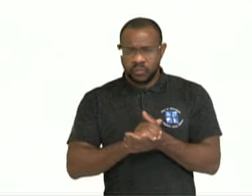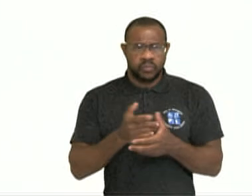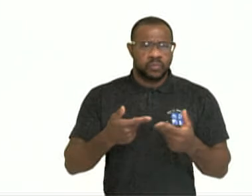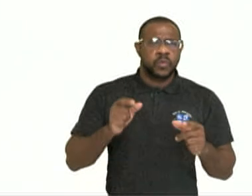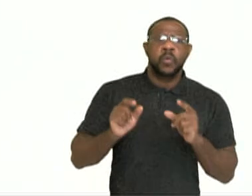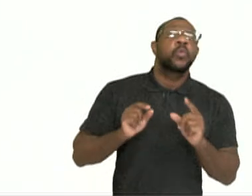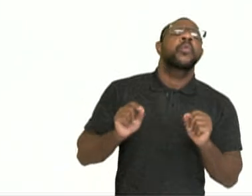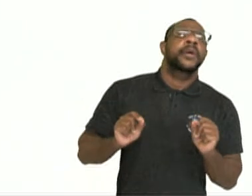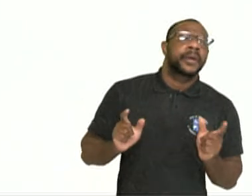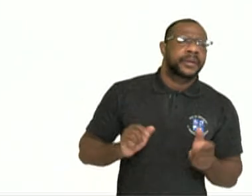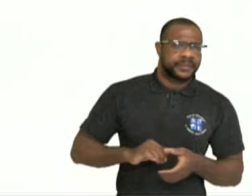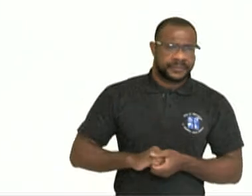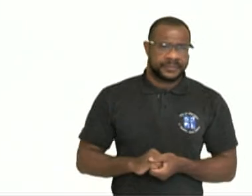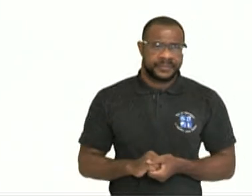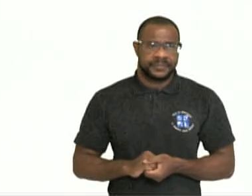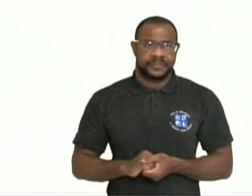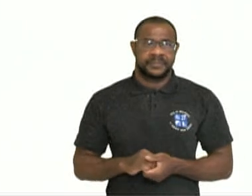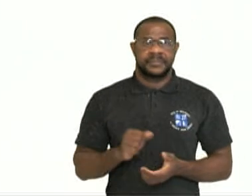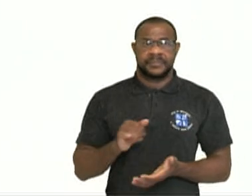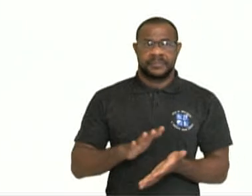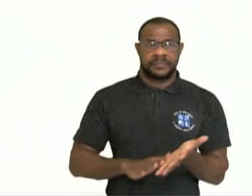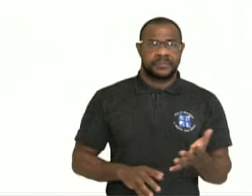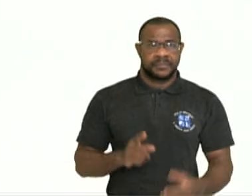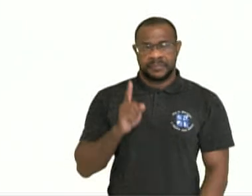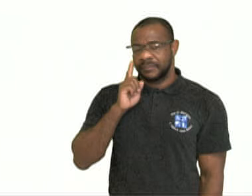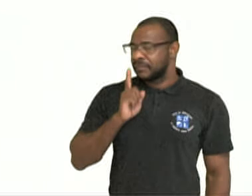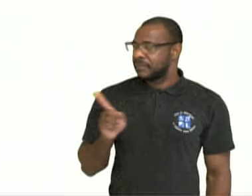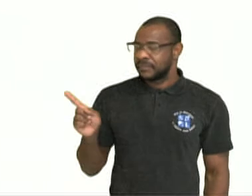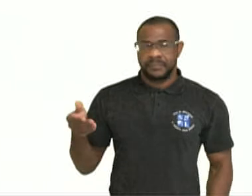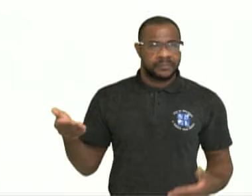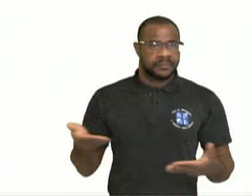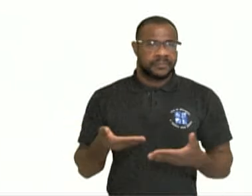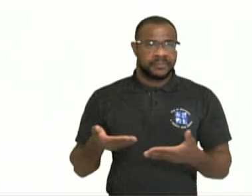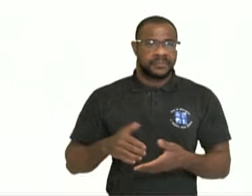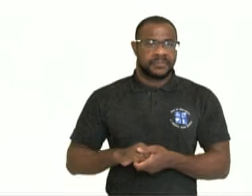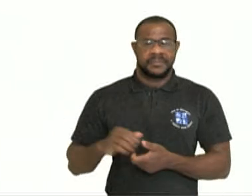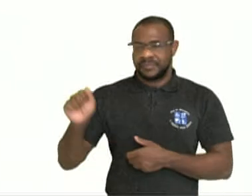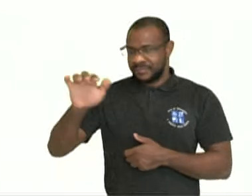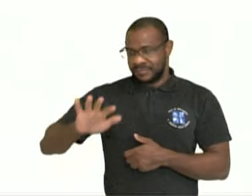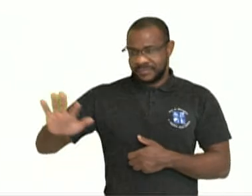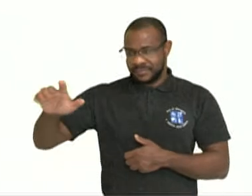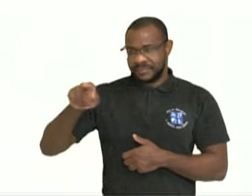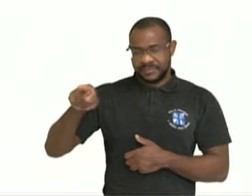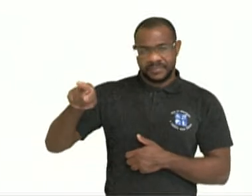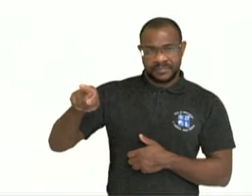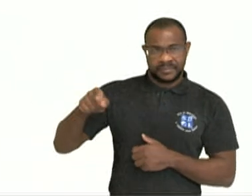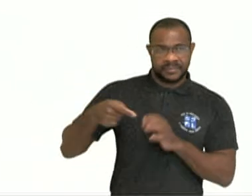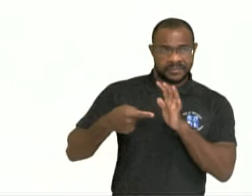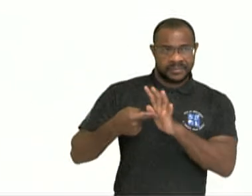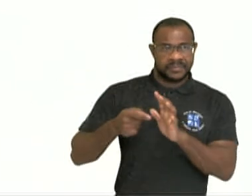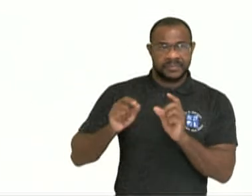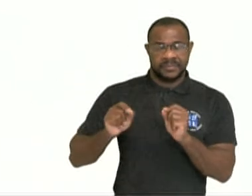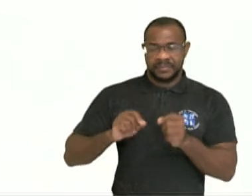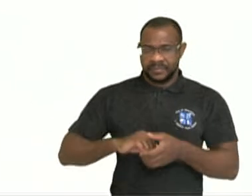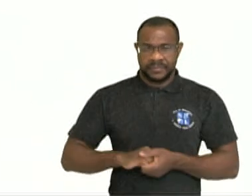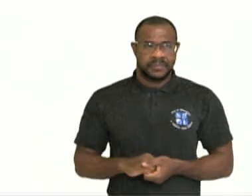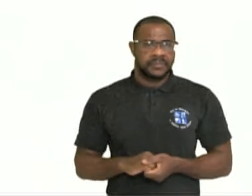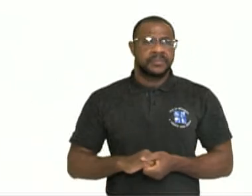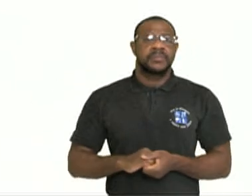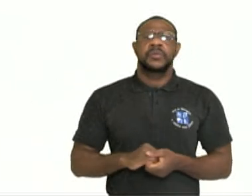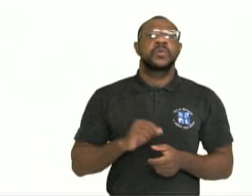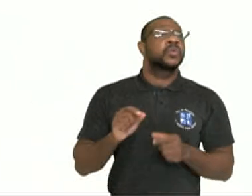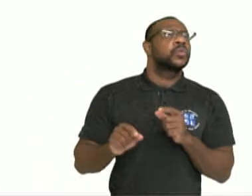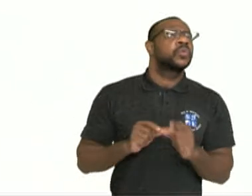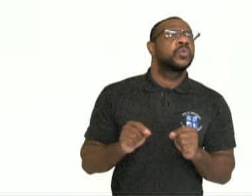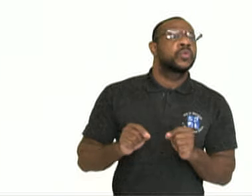quê? Nessa atividade aqui, ó, com base em la vinheta, contesta. ¿Qué quiere